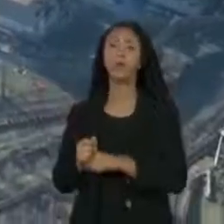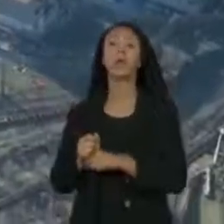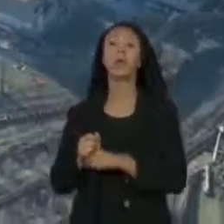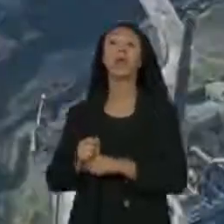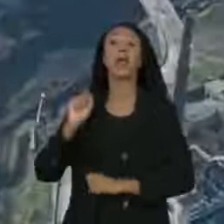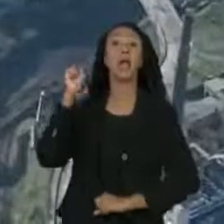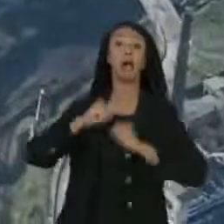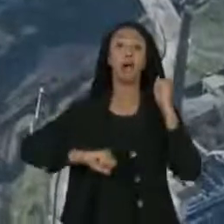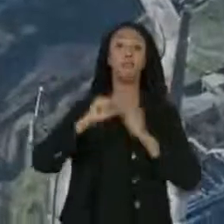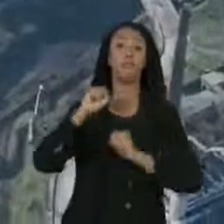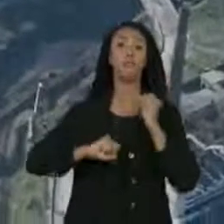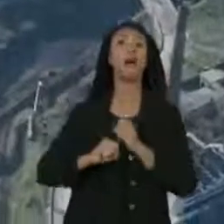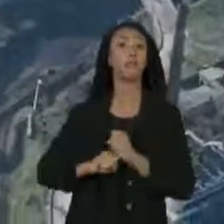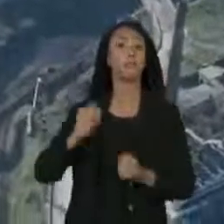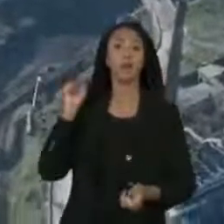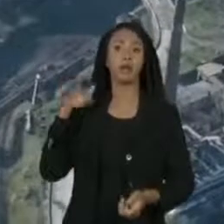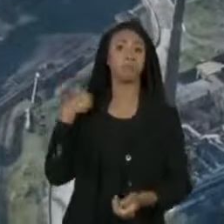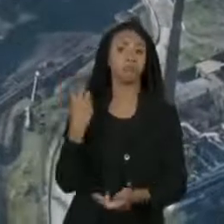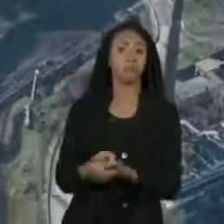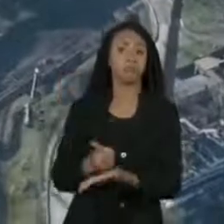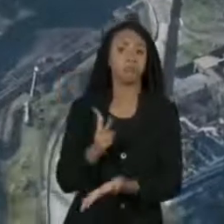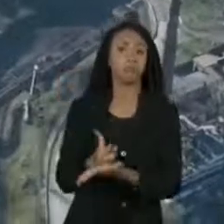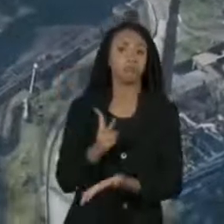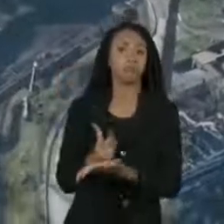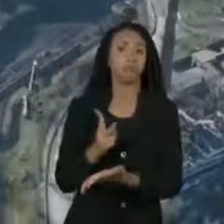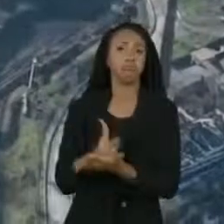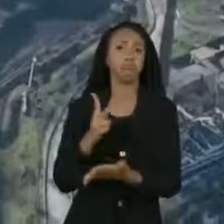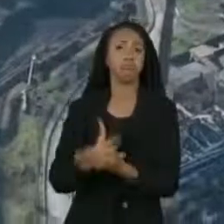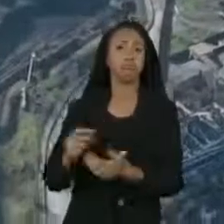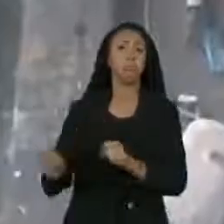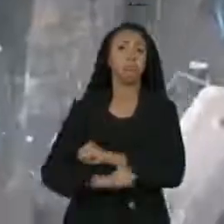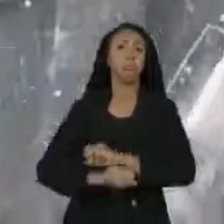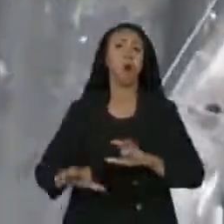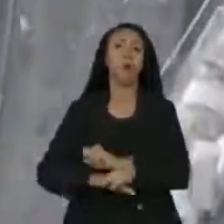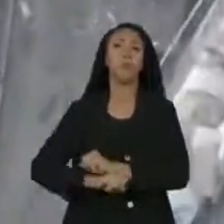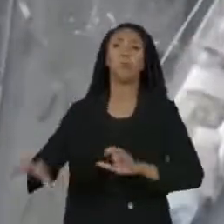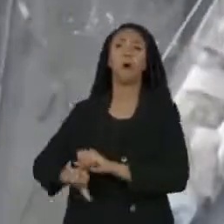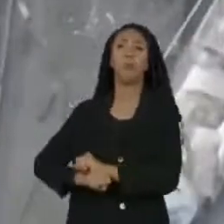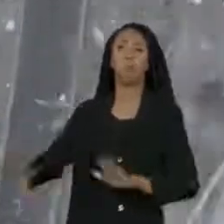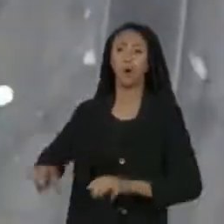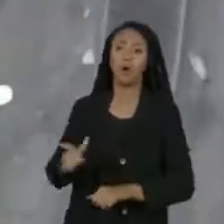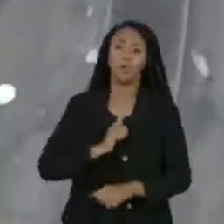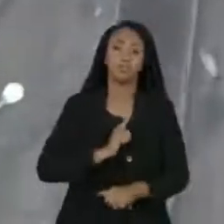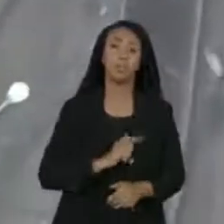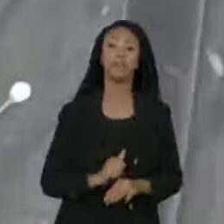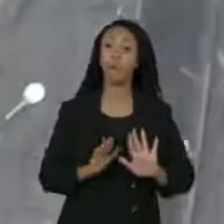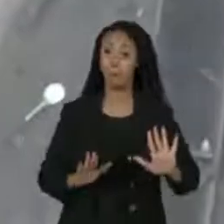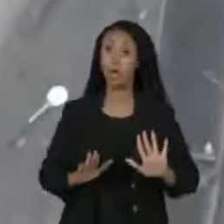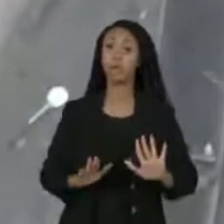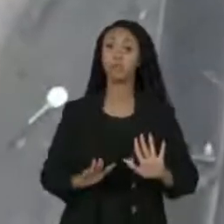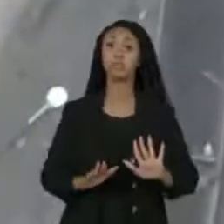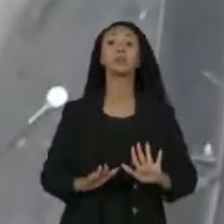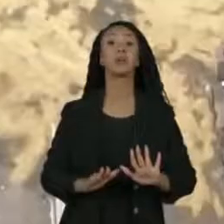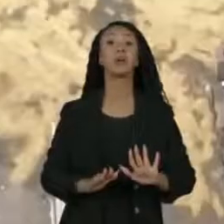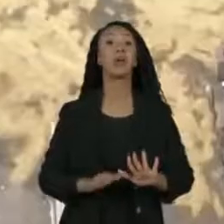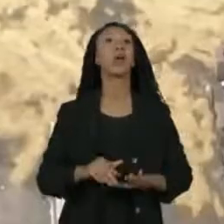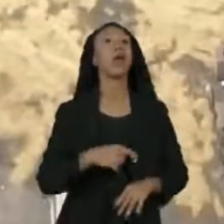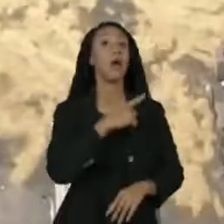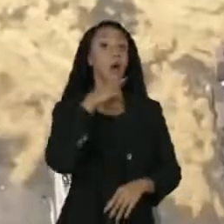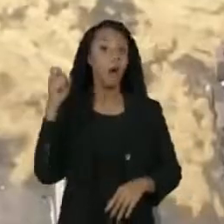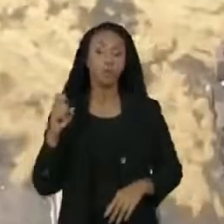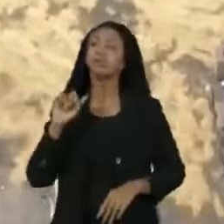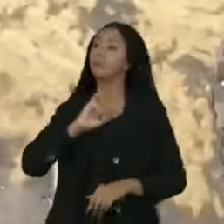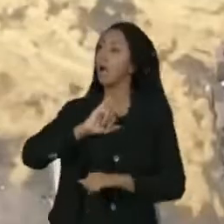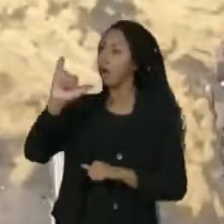sofistao sendo bombardeada não foi possível confirmar a data EA origem do ataque mas a Rússia acusou a Ucrânia de romper o cessar-fogo